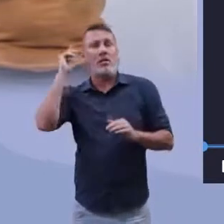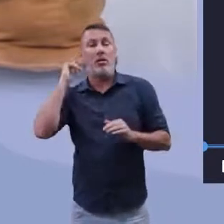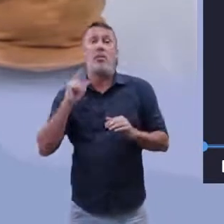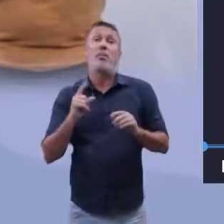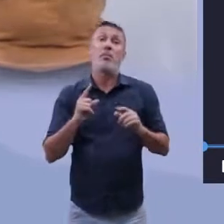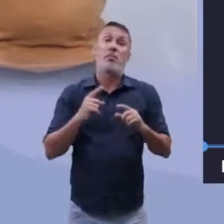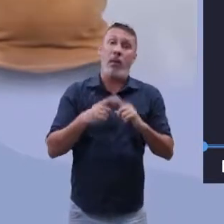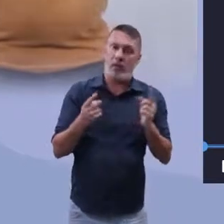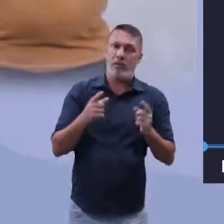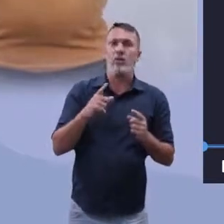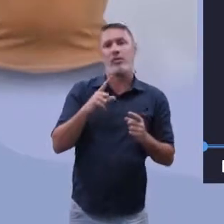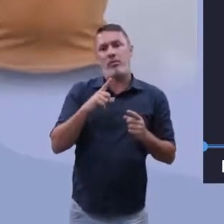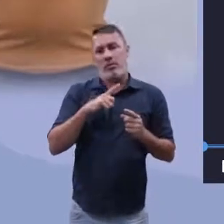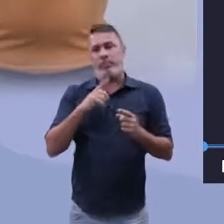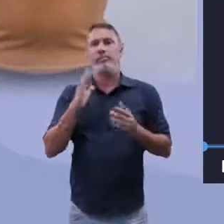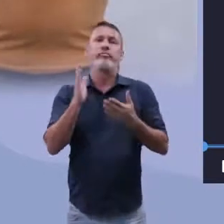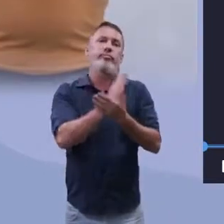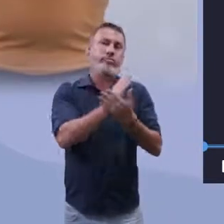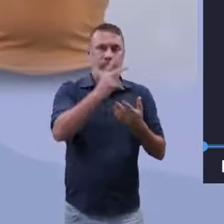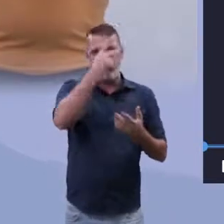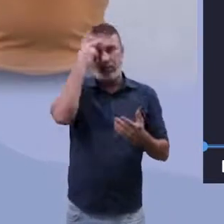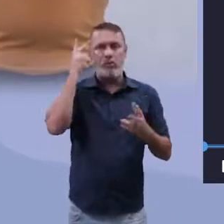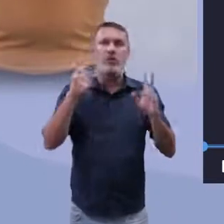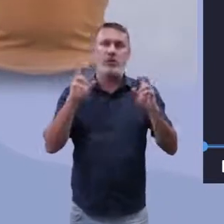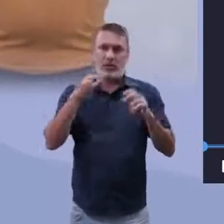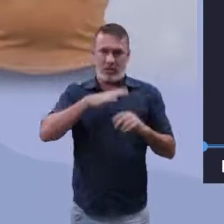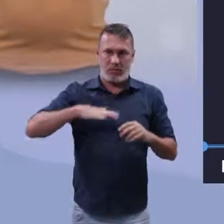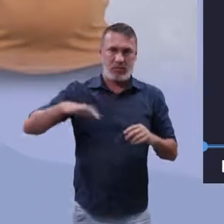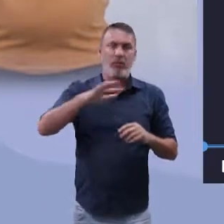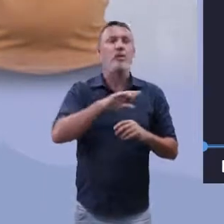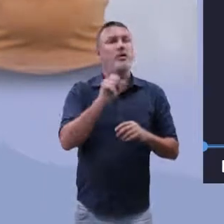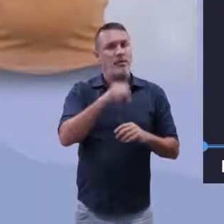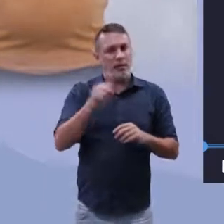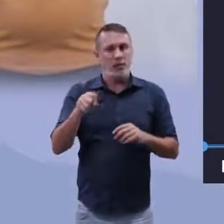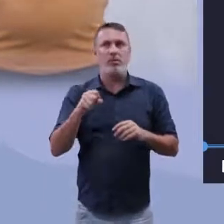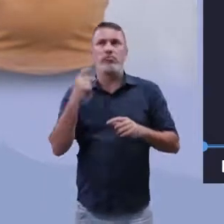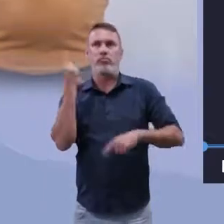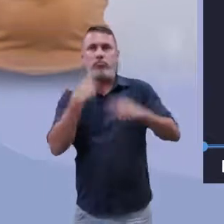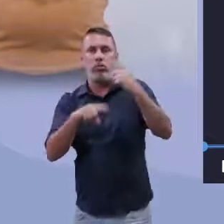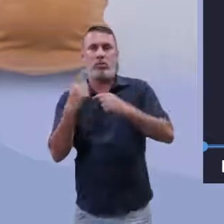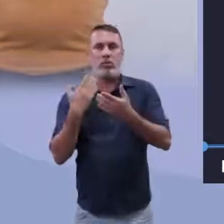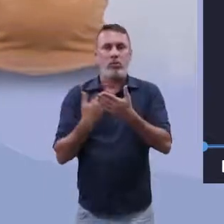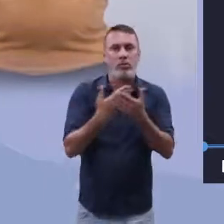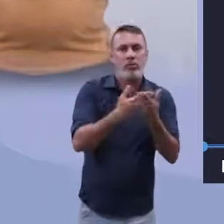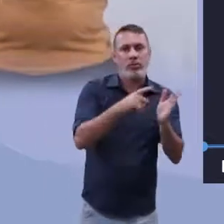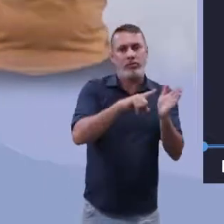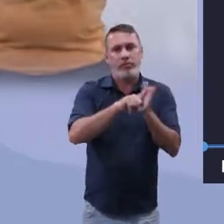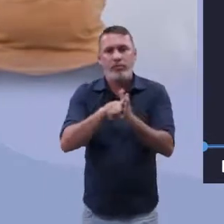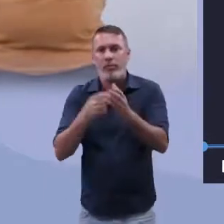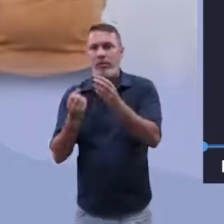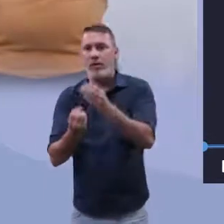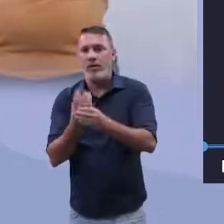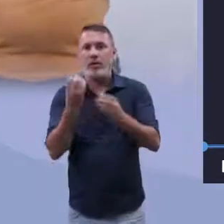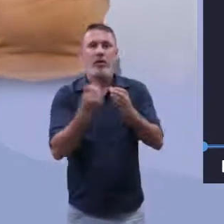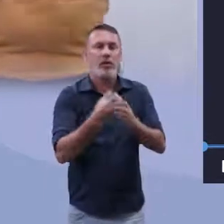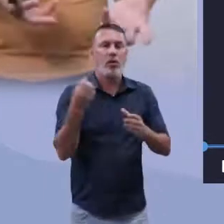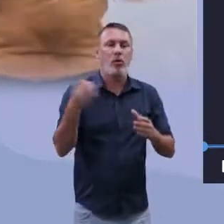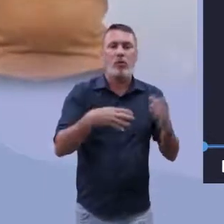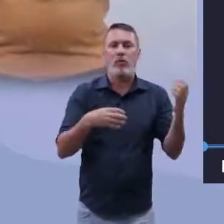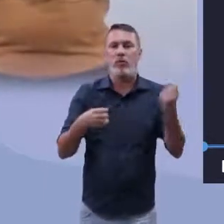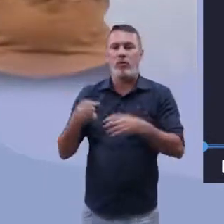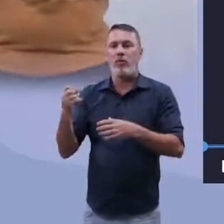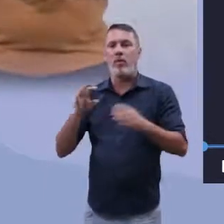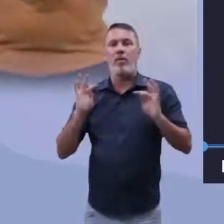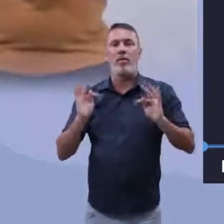já existia, mas alguém pensou sobre. E quando alguém pensou, alguém evoluiu, alguém estudou, criou novas